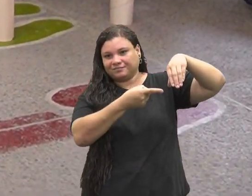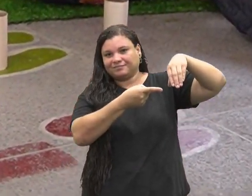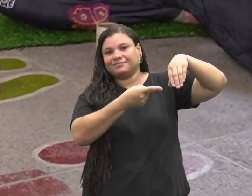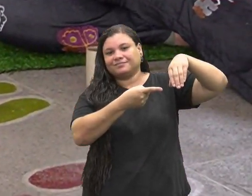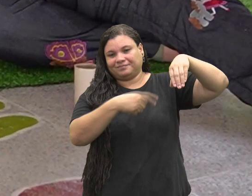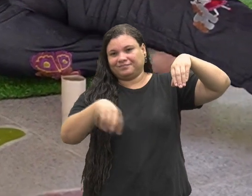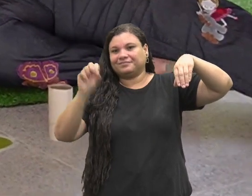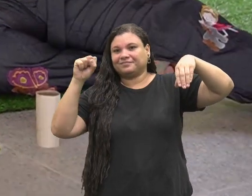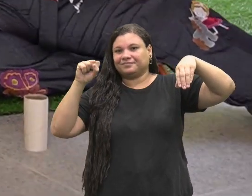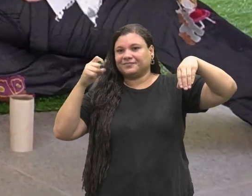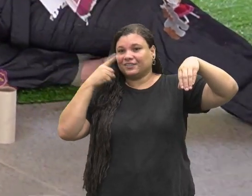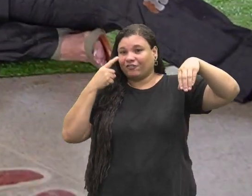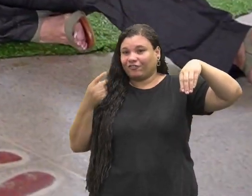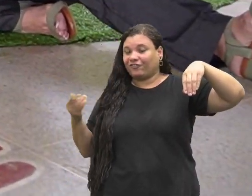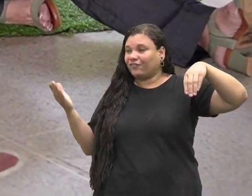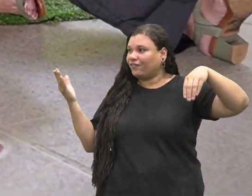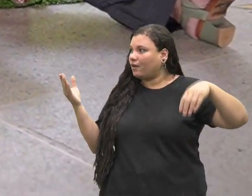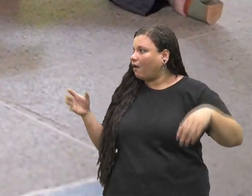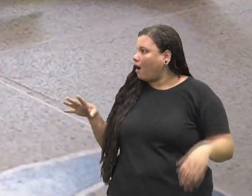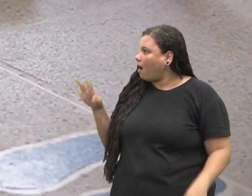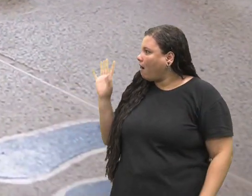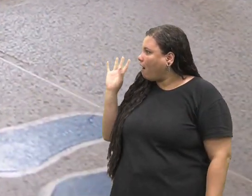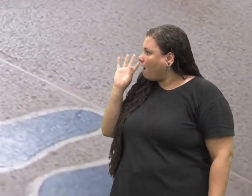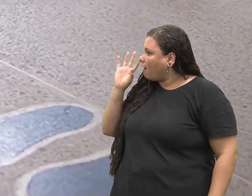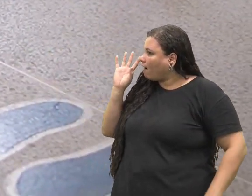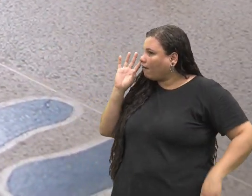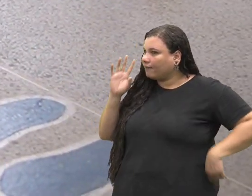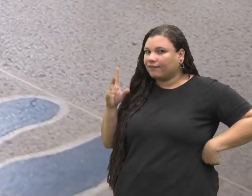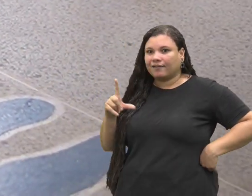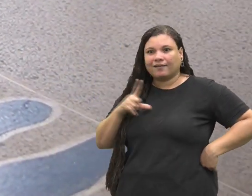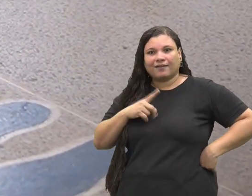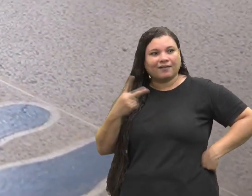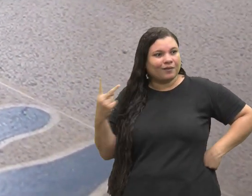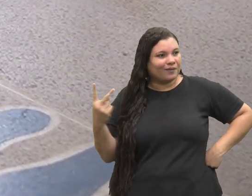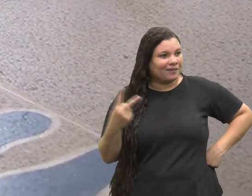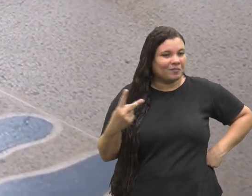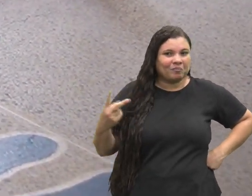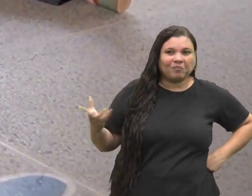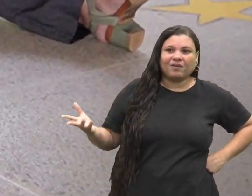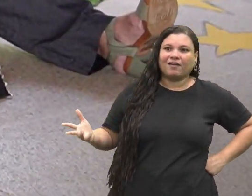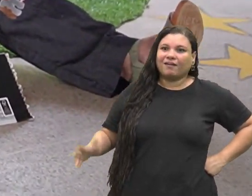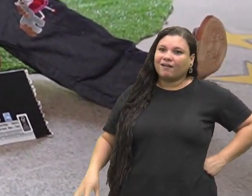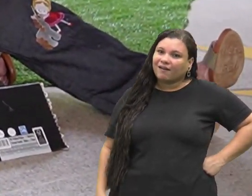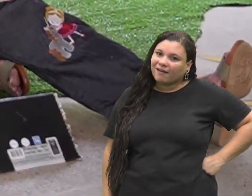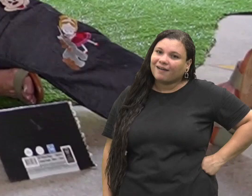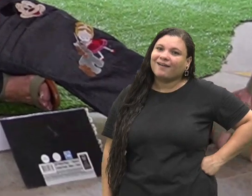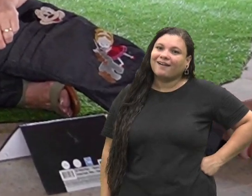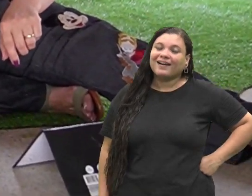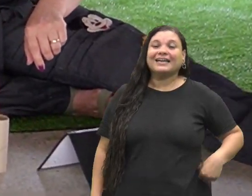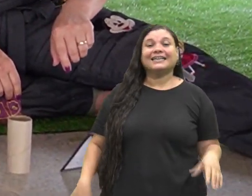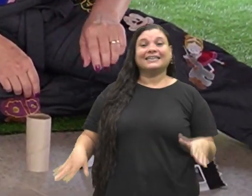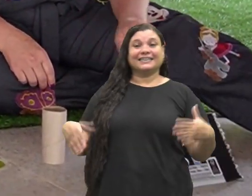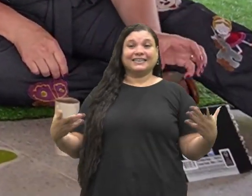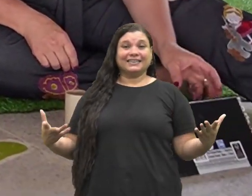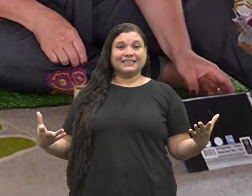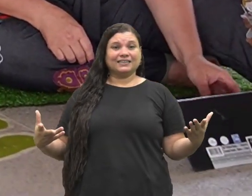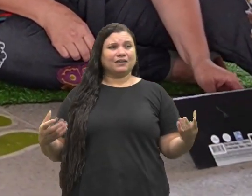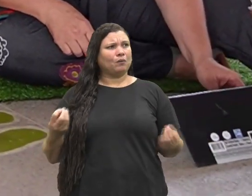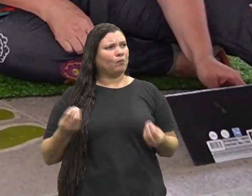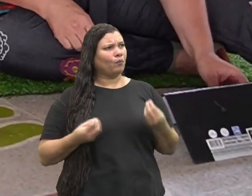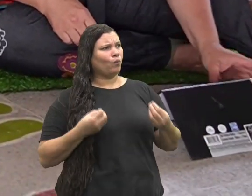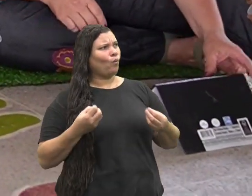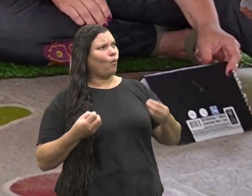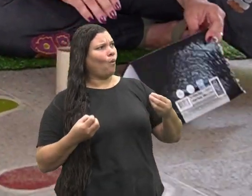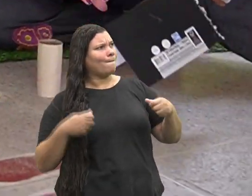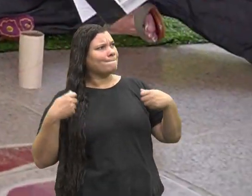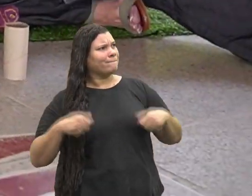que legal, olha, gente. Olha que legal. Então, eu vou ter que fazer o gol aqui? Aqui, no